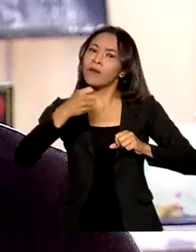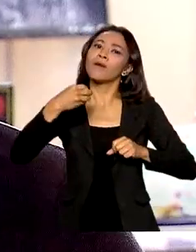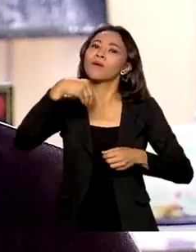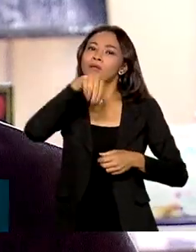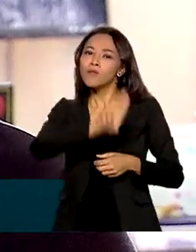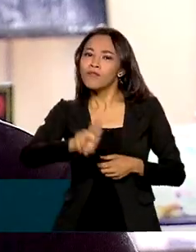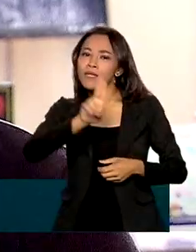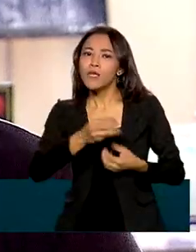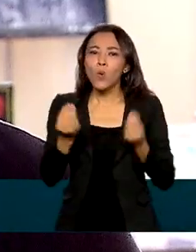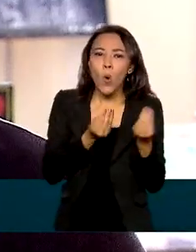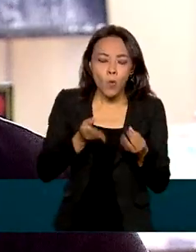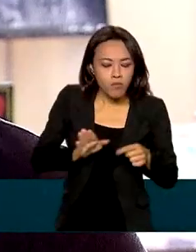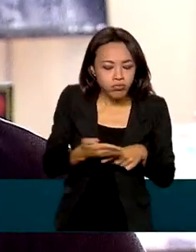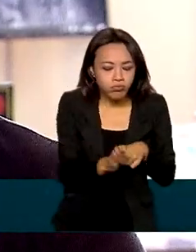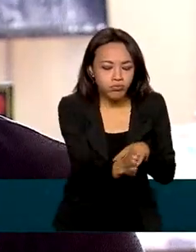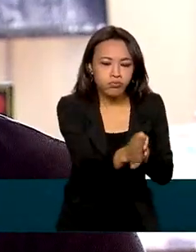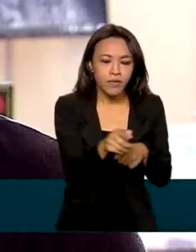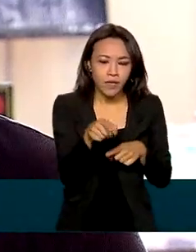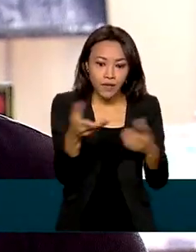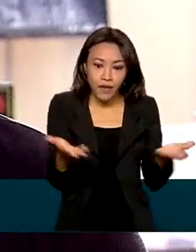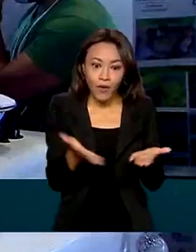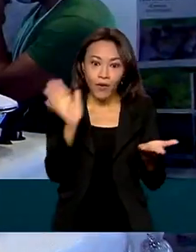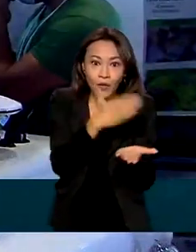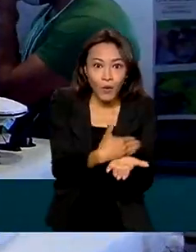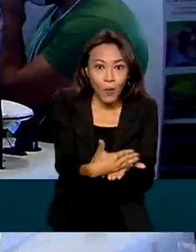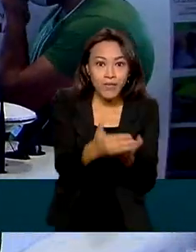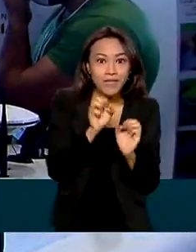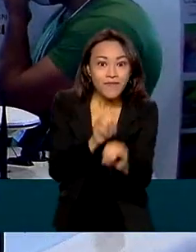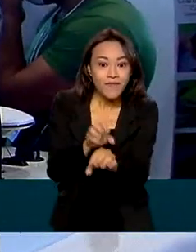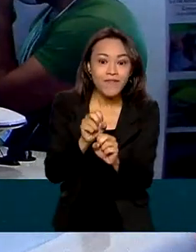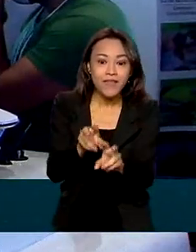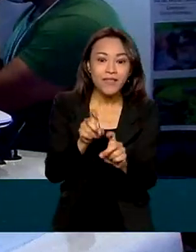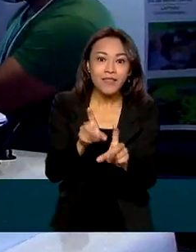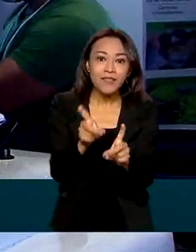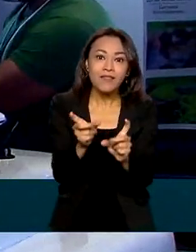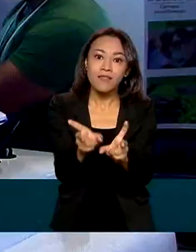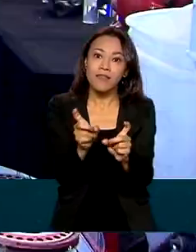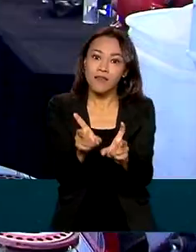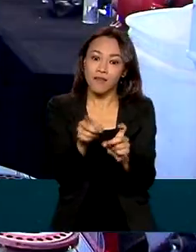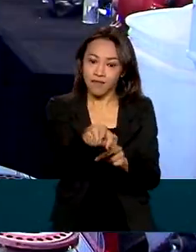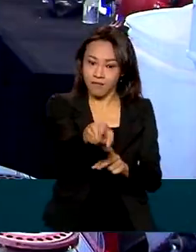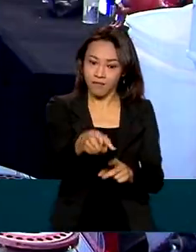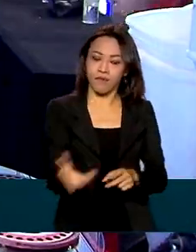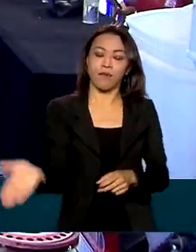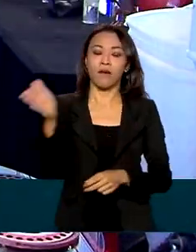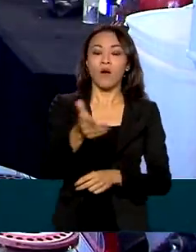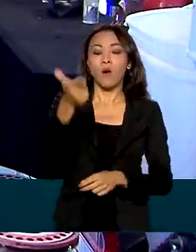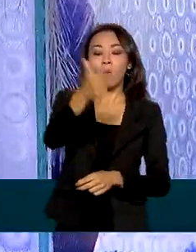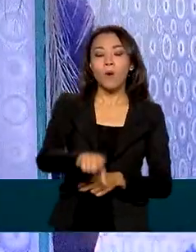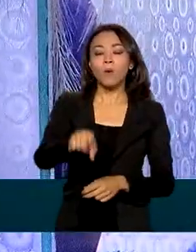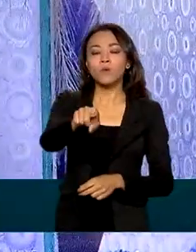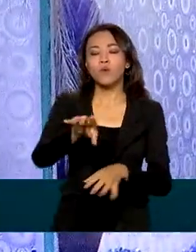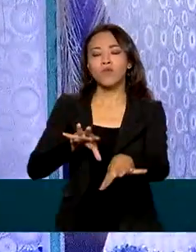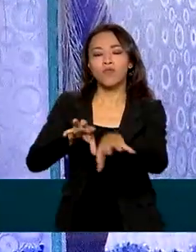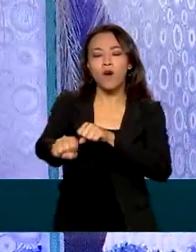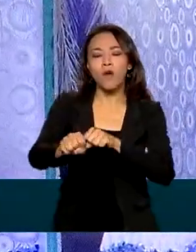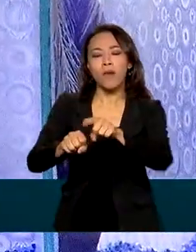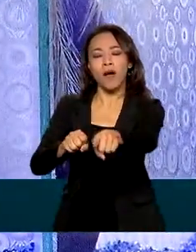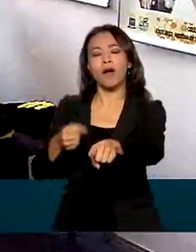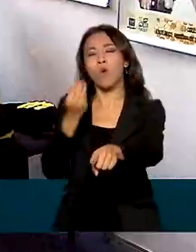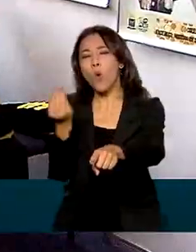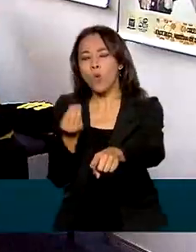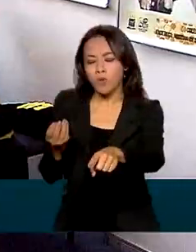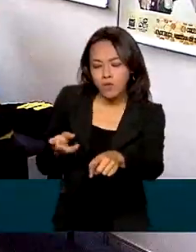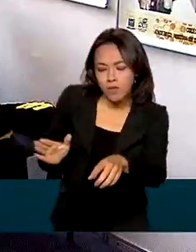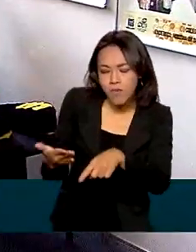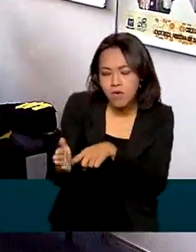criar peixes, tudo, e a gente agora está comercializando. Formar profissionais na plantação de grãos, cultivo de